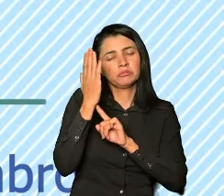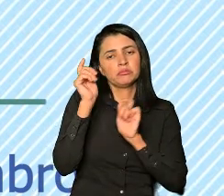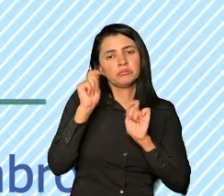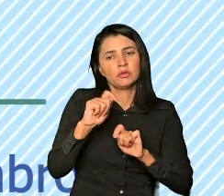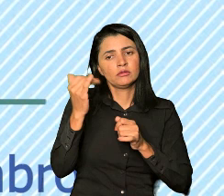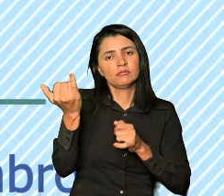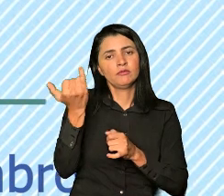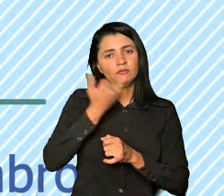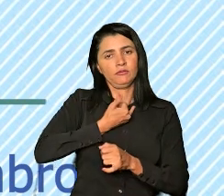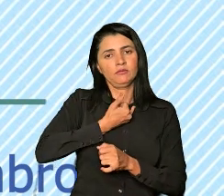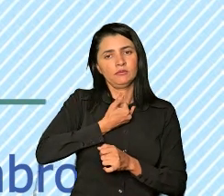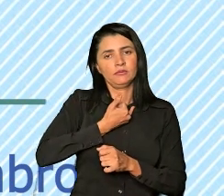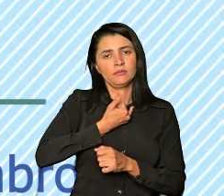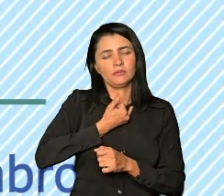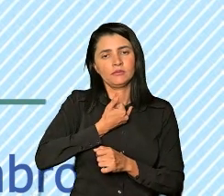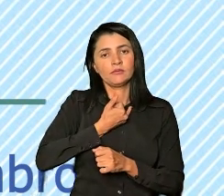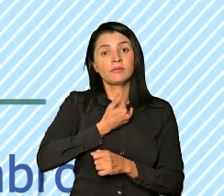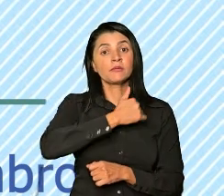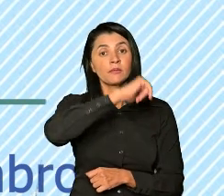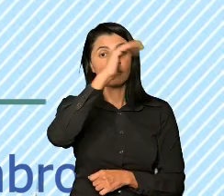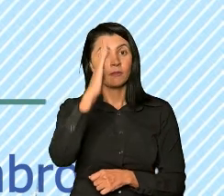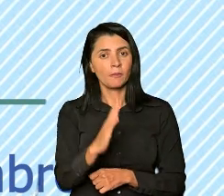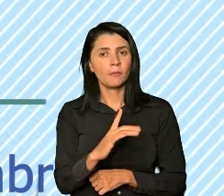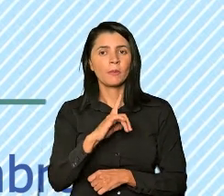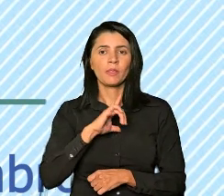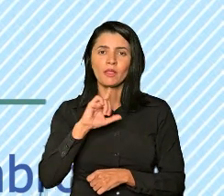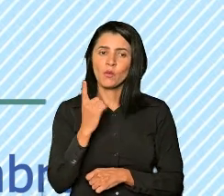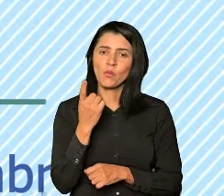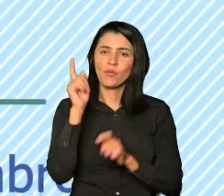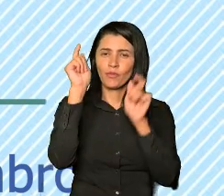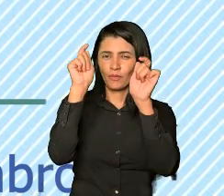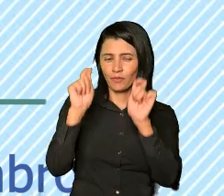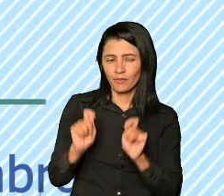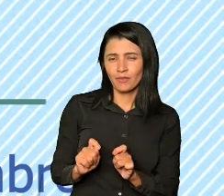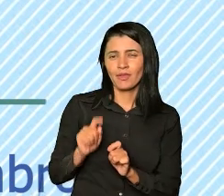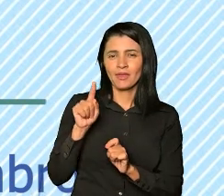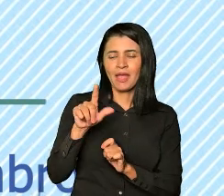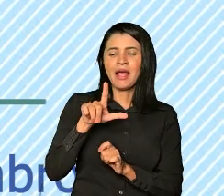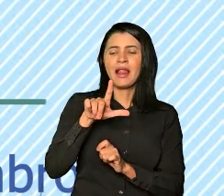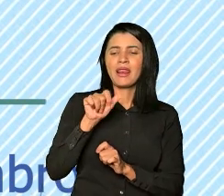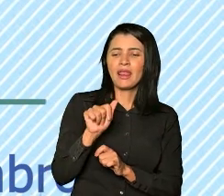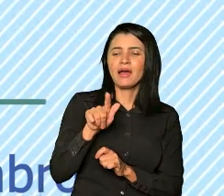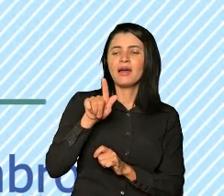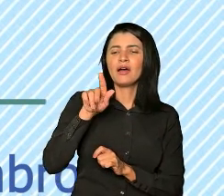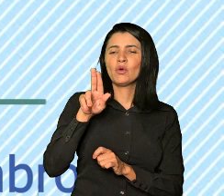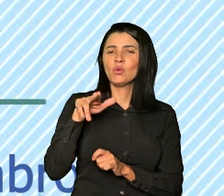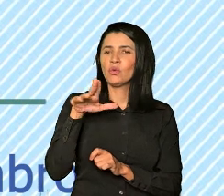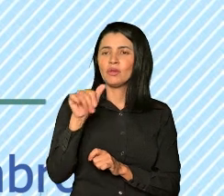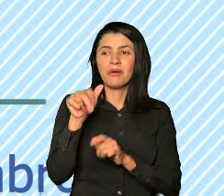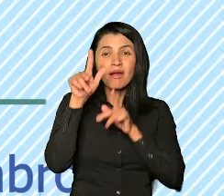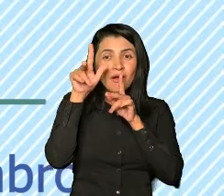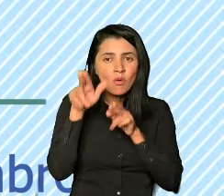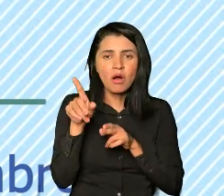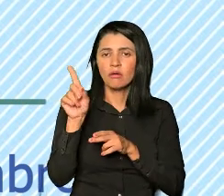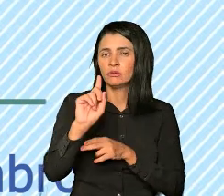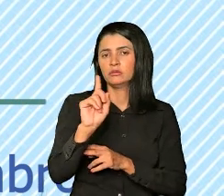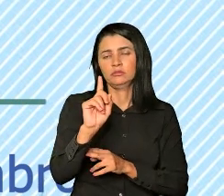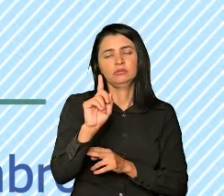me informar. No Brasil tem uma estátua dela em Laguna, mas não é com essa